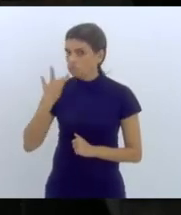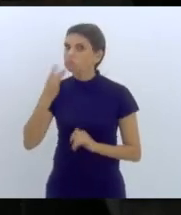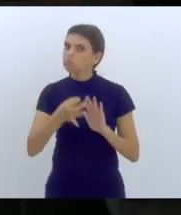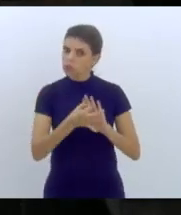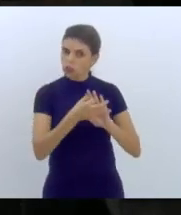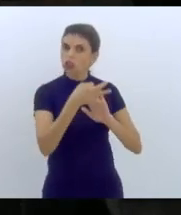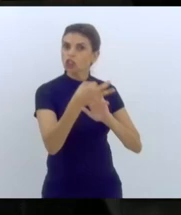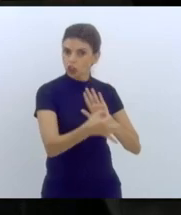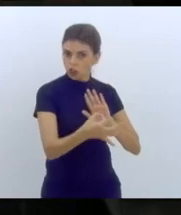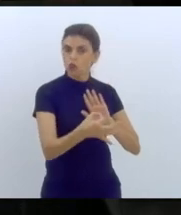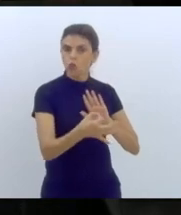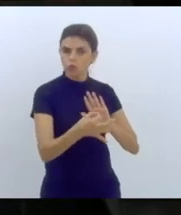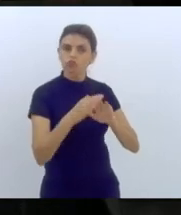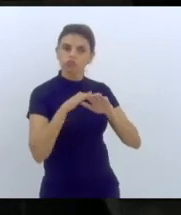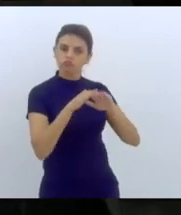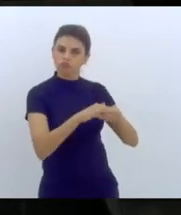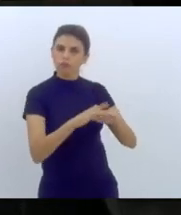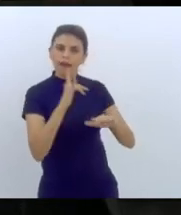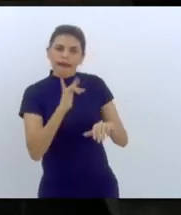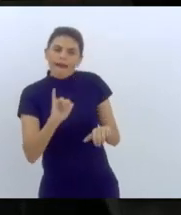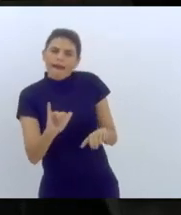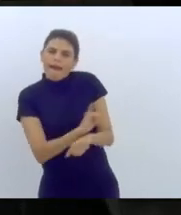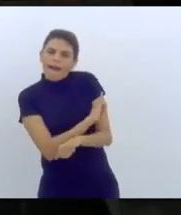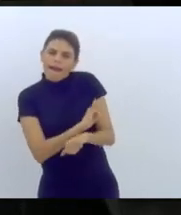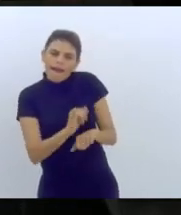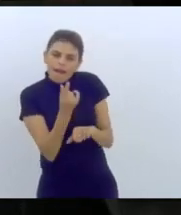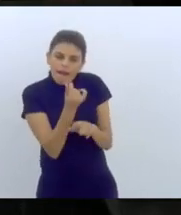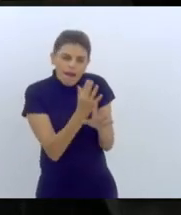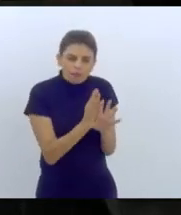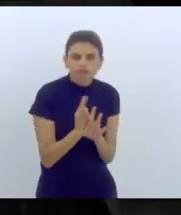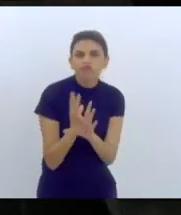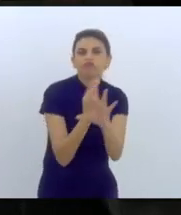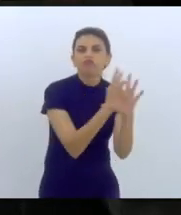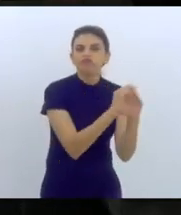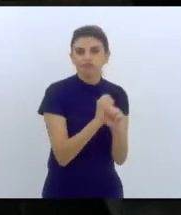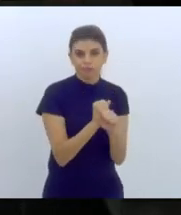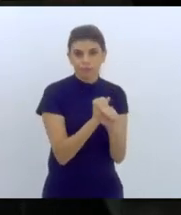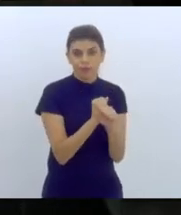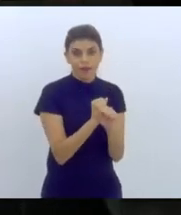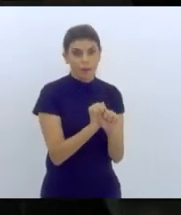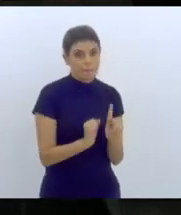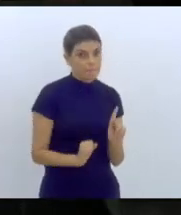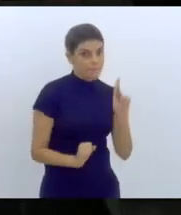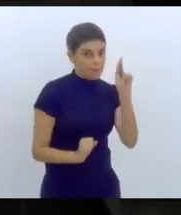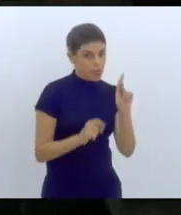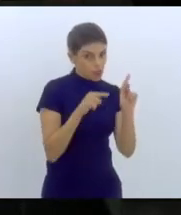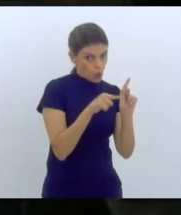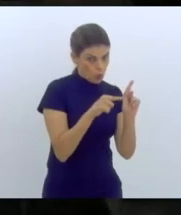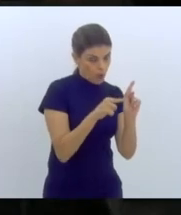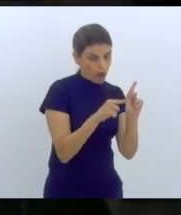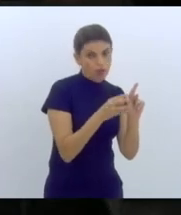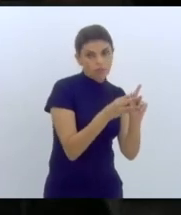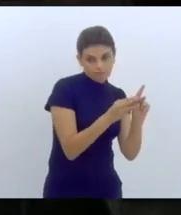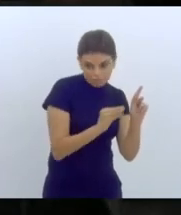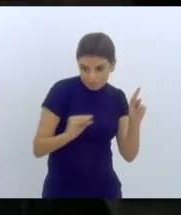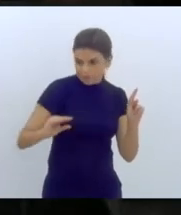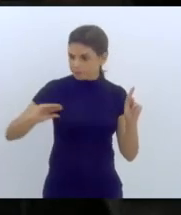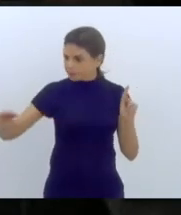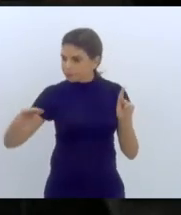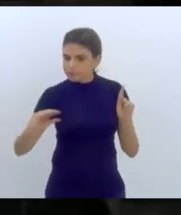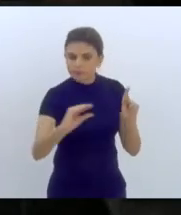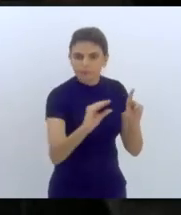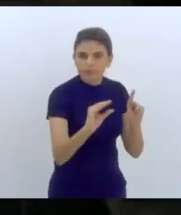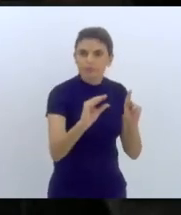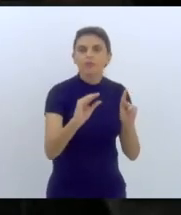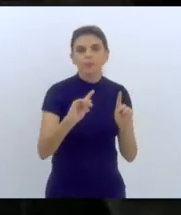diz a matéria, manobras contábeis que a Petrobras faz para evitar pagar